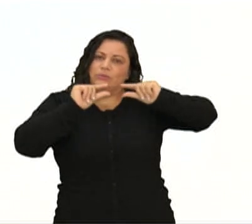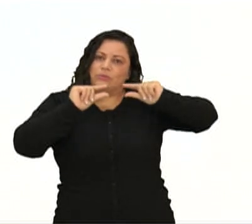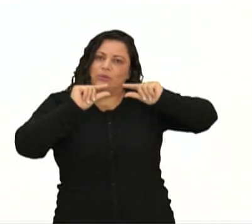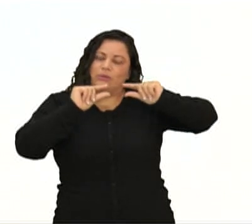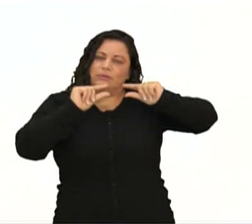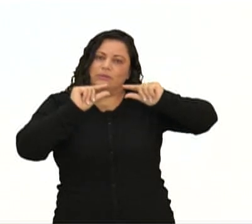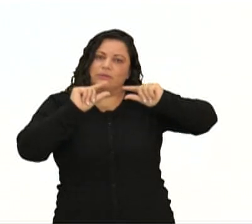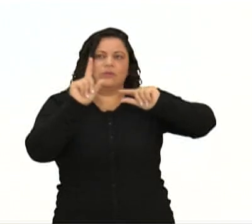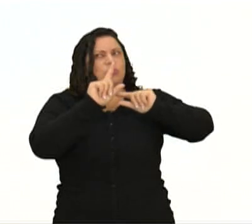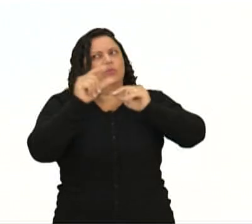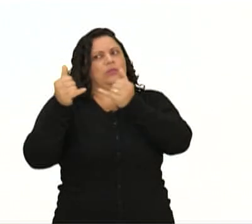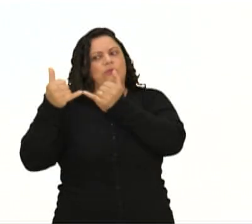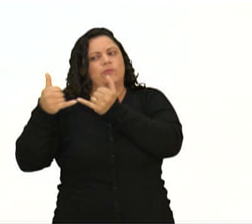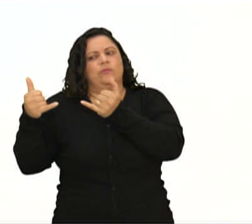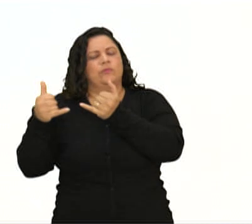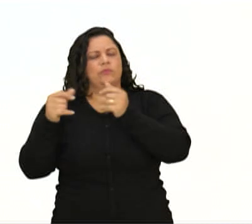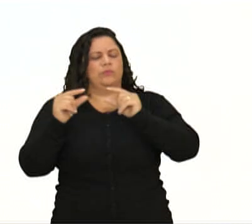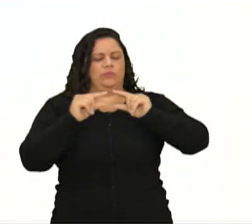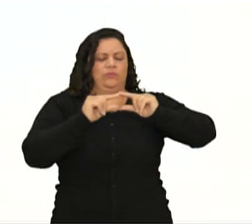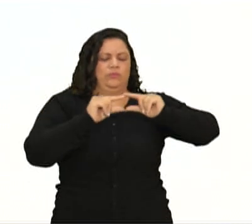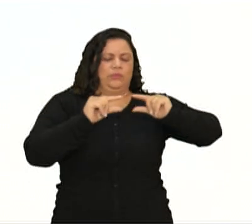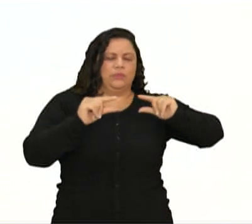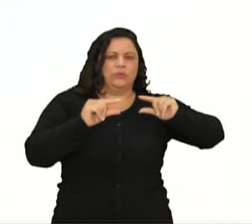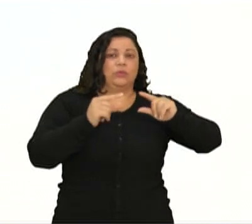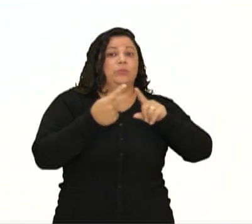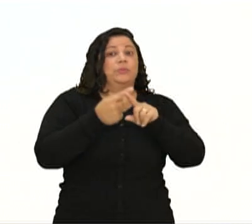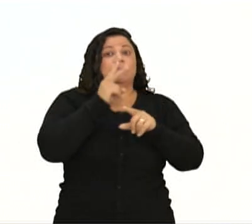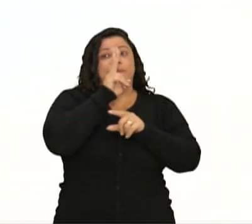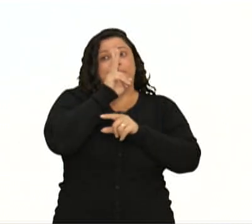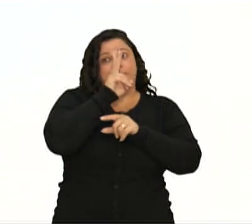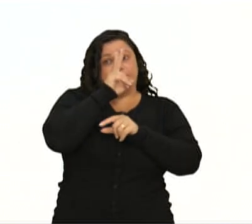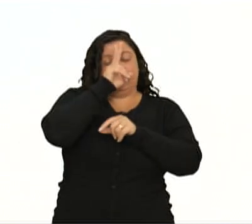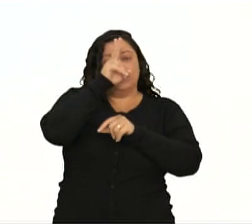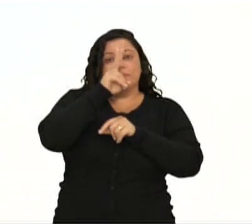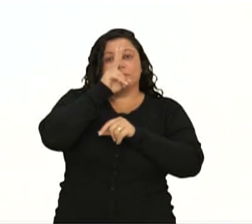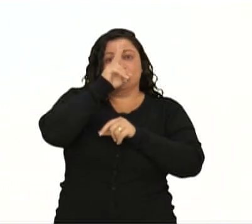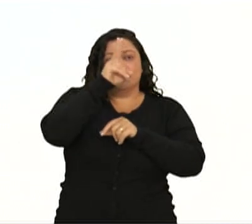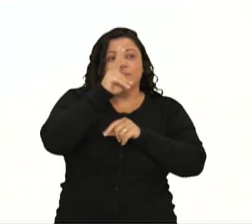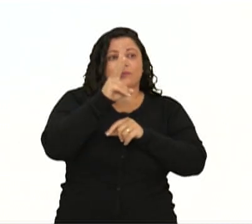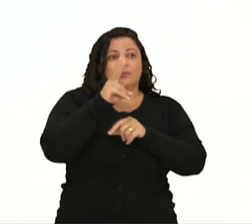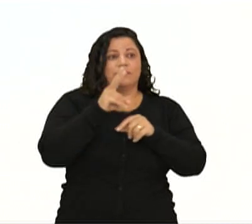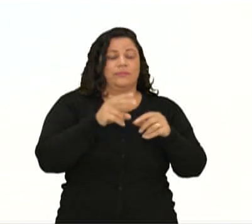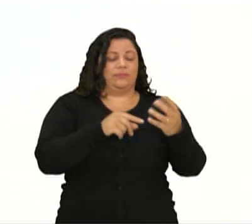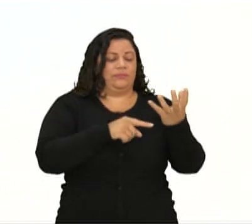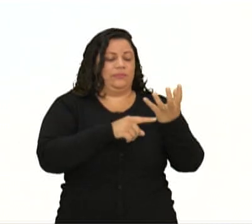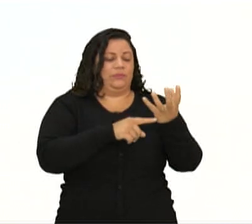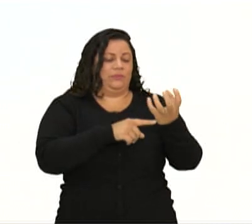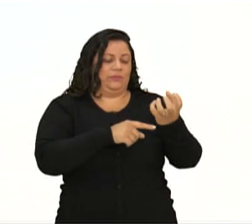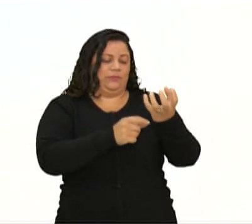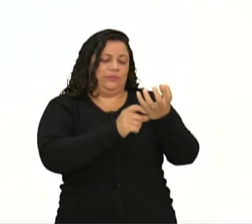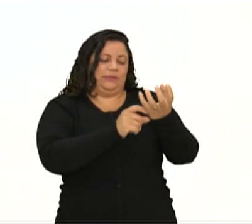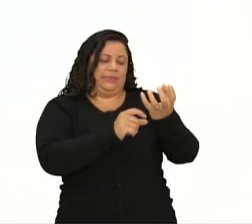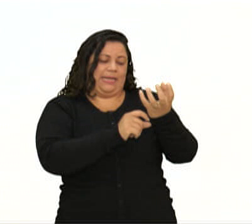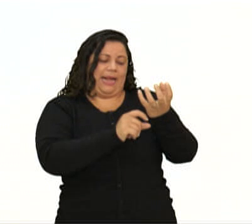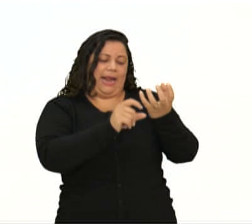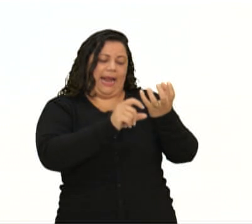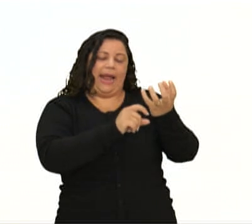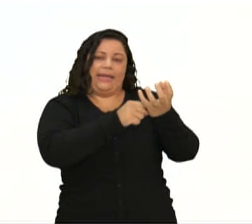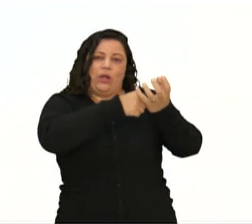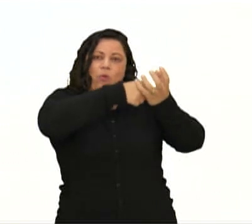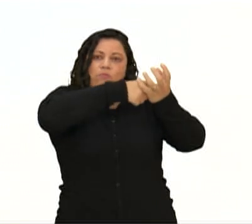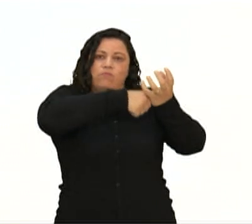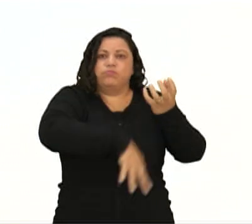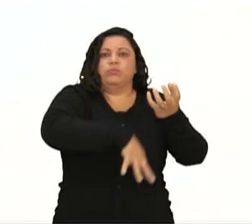Porque precisa ser mais forte essa parte. Afinal, dali o sangue vai ser impulsionado, jogado